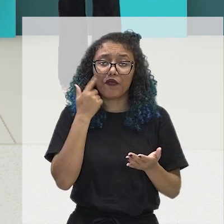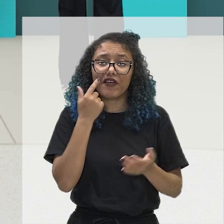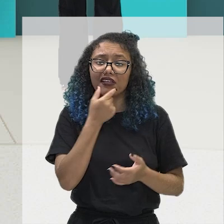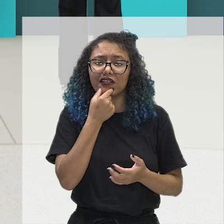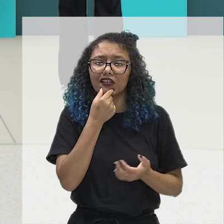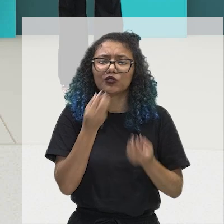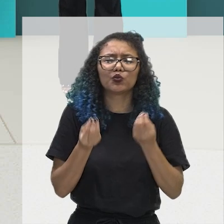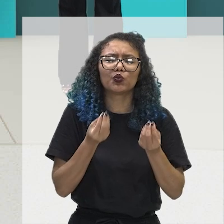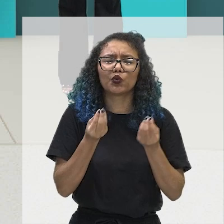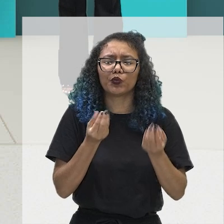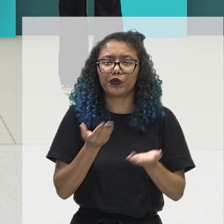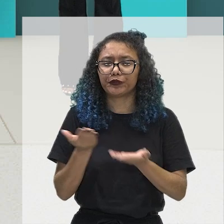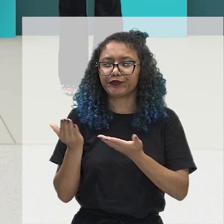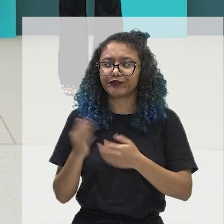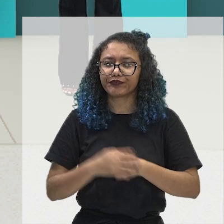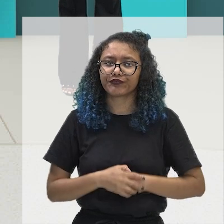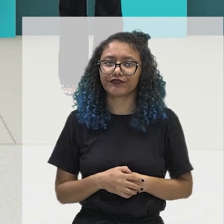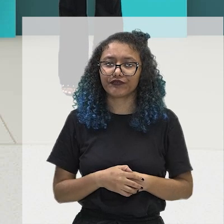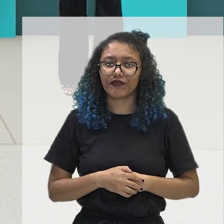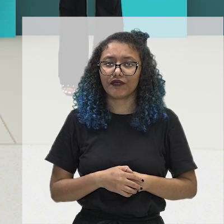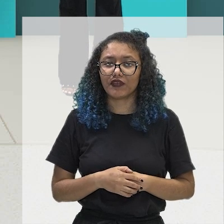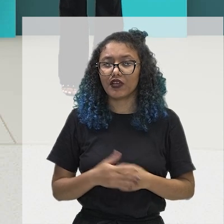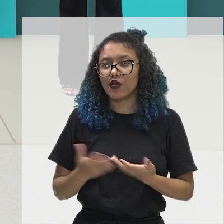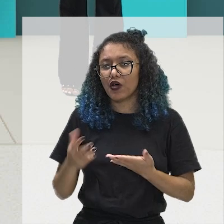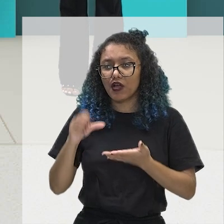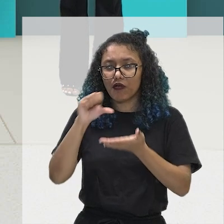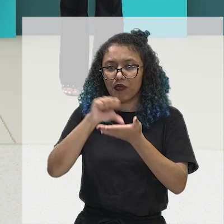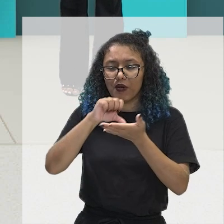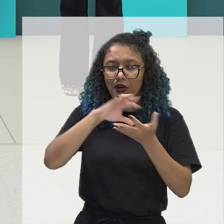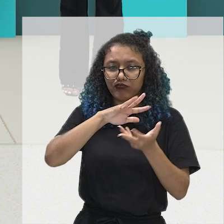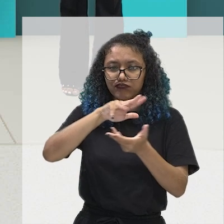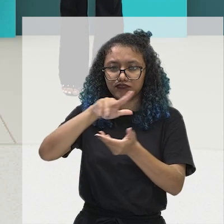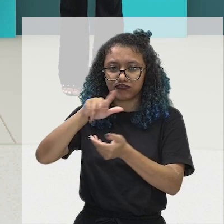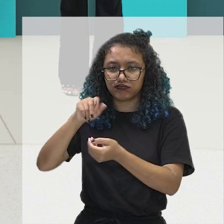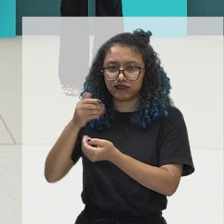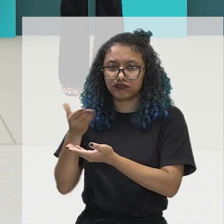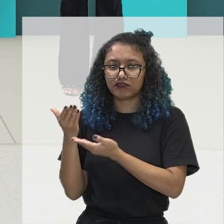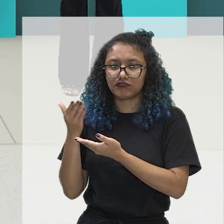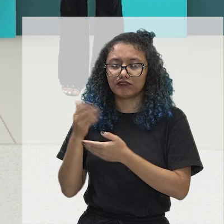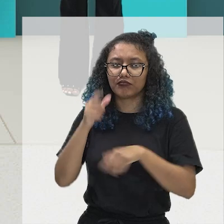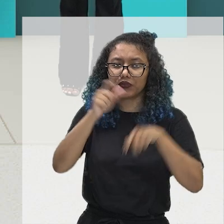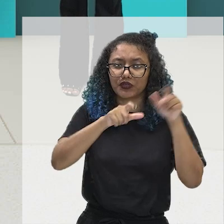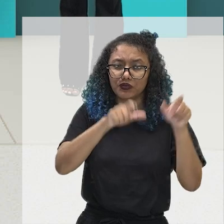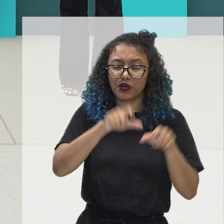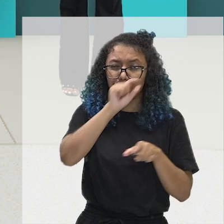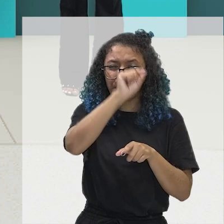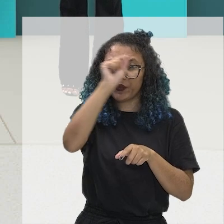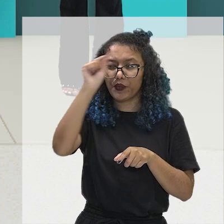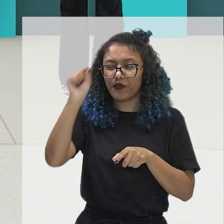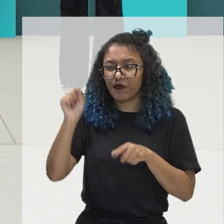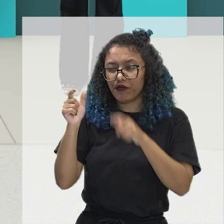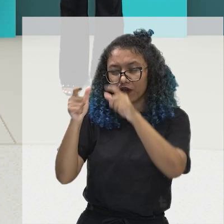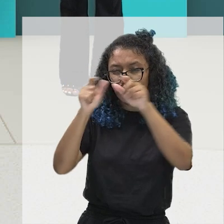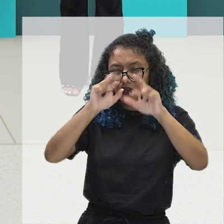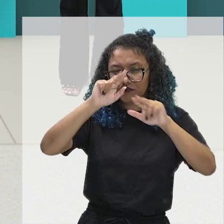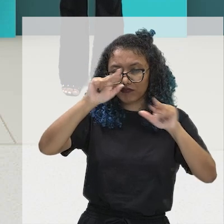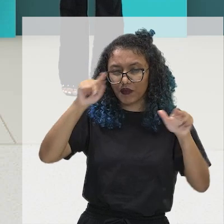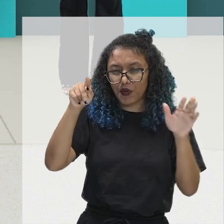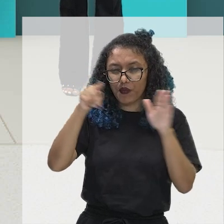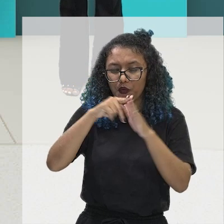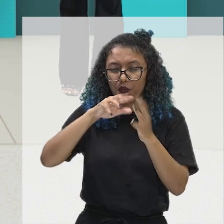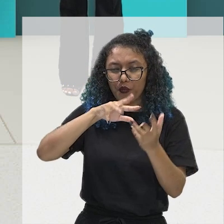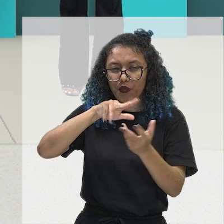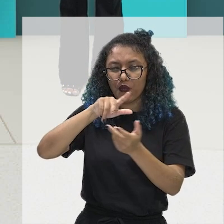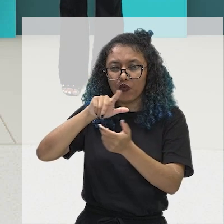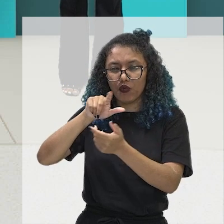só, nós temos aqui um mapa inteiro agora, com pessoas em vários lugares do mundo